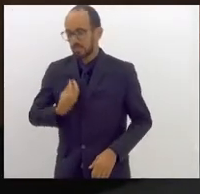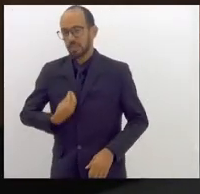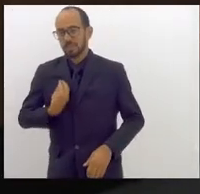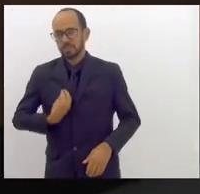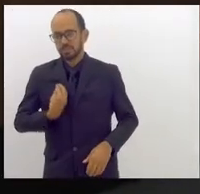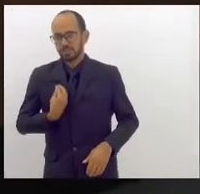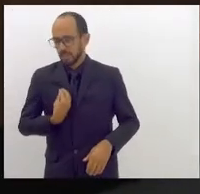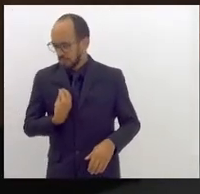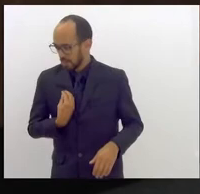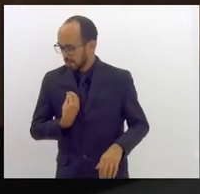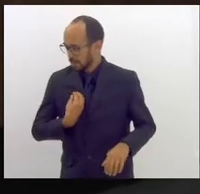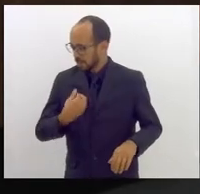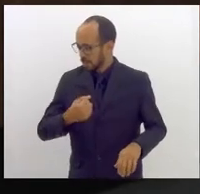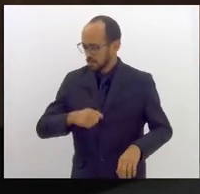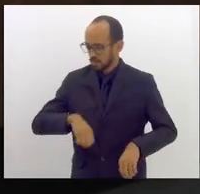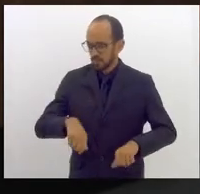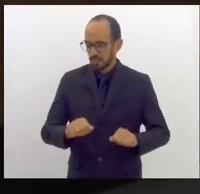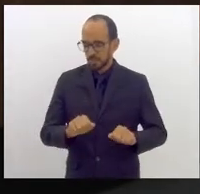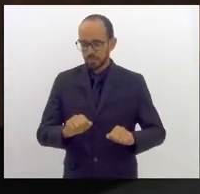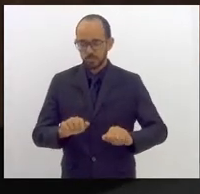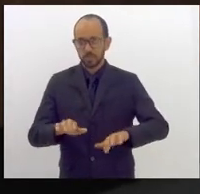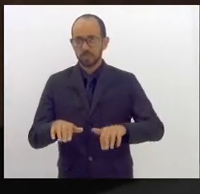discussões na época